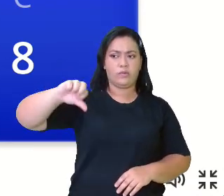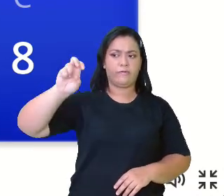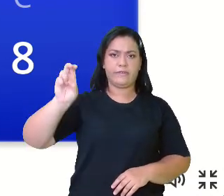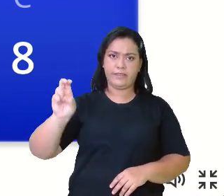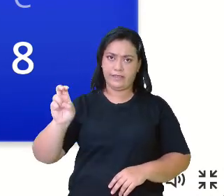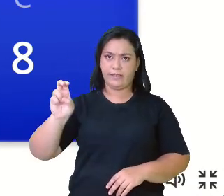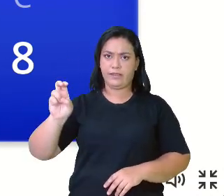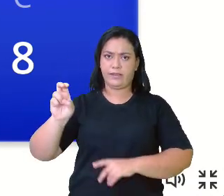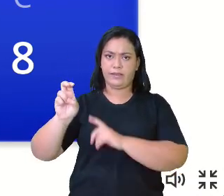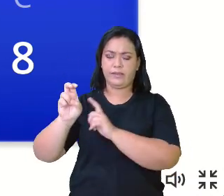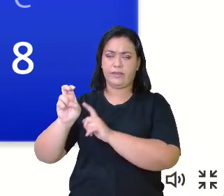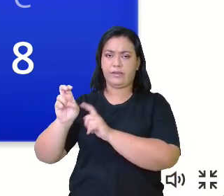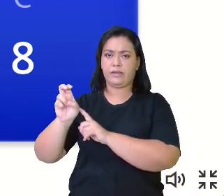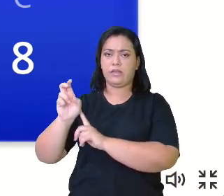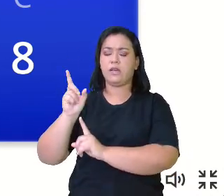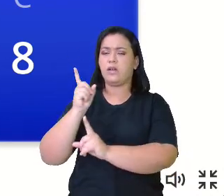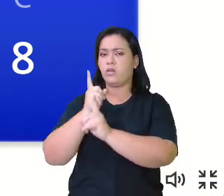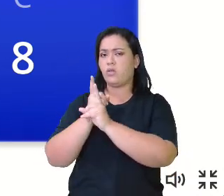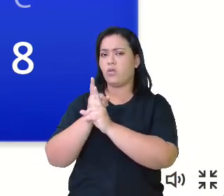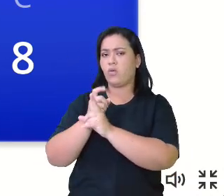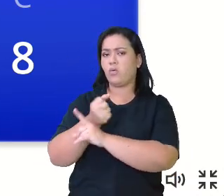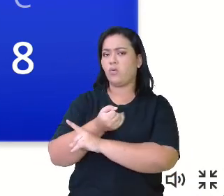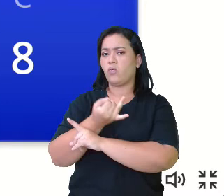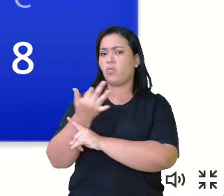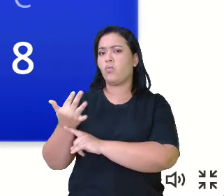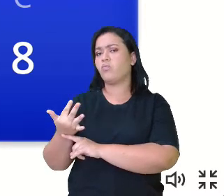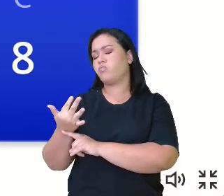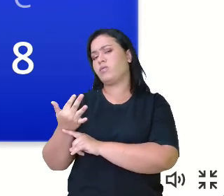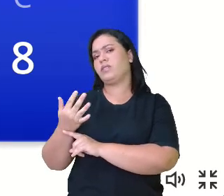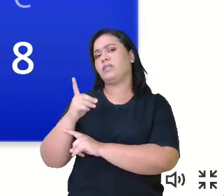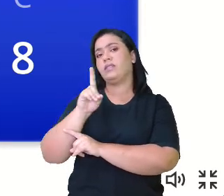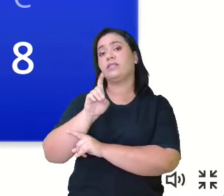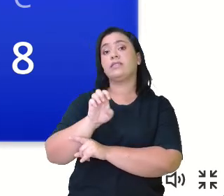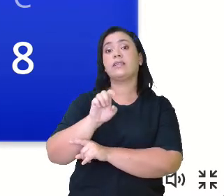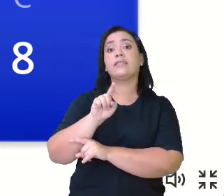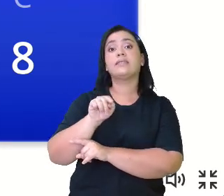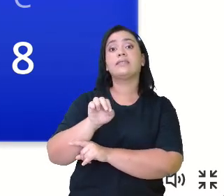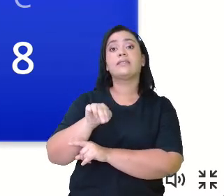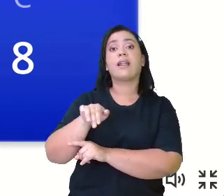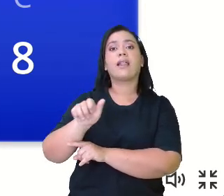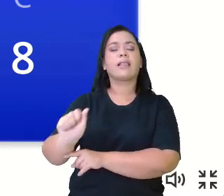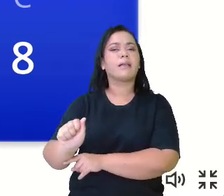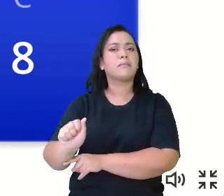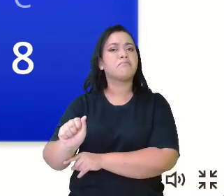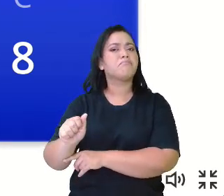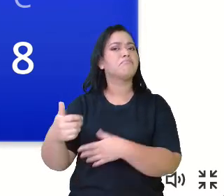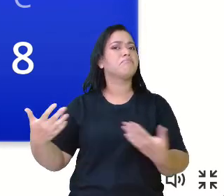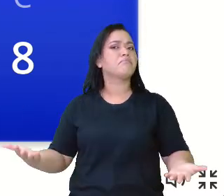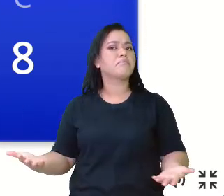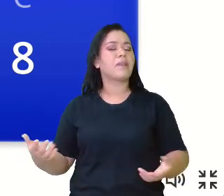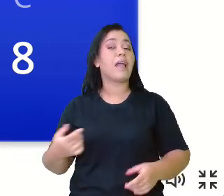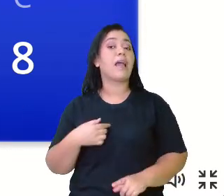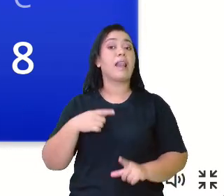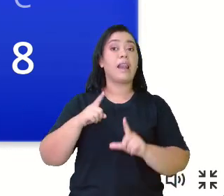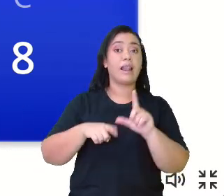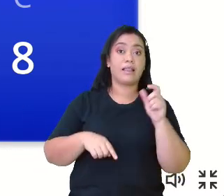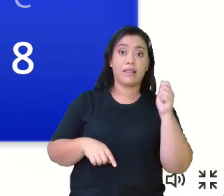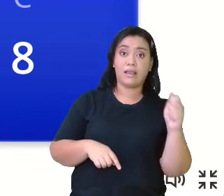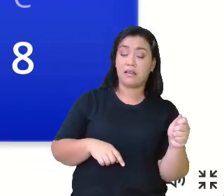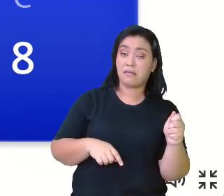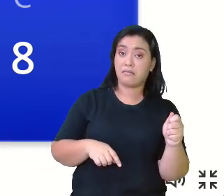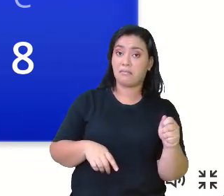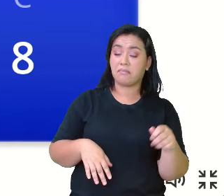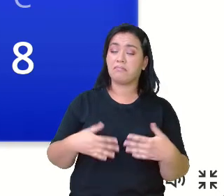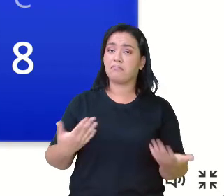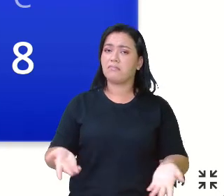95, encontramos quantas dezenas? Será que é a letra A, 9? Será que é a